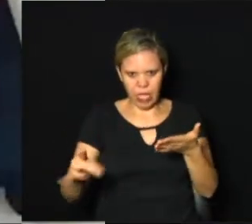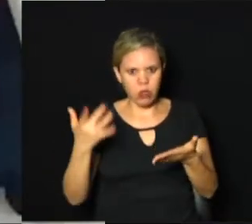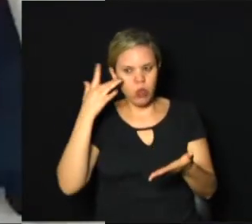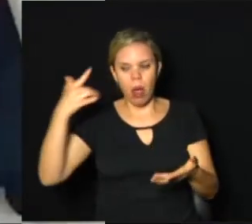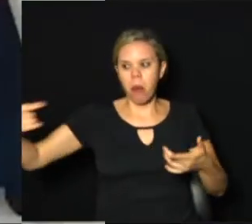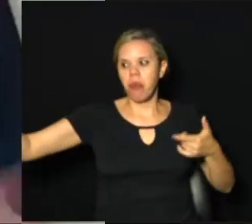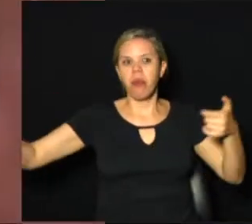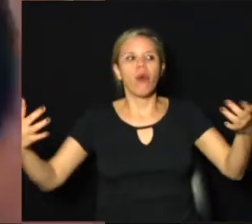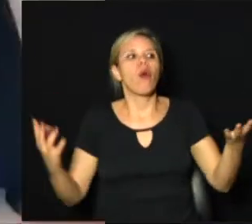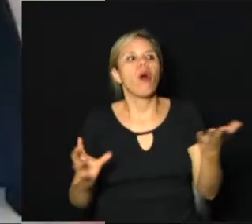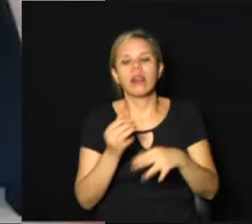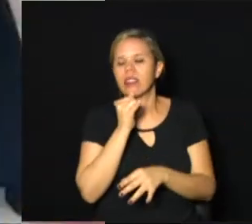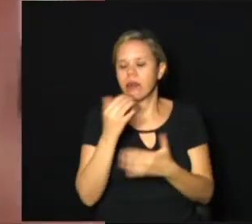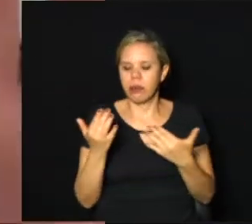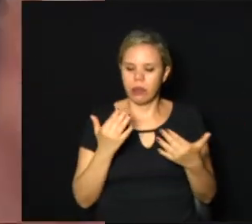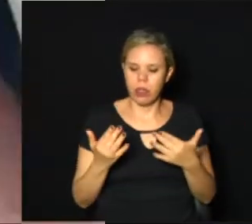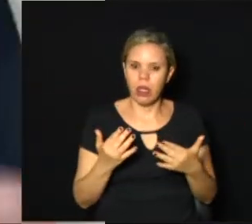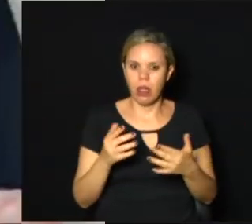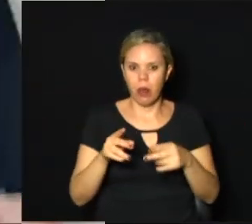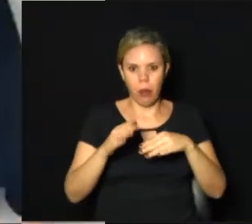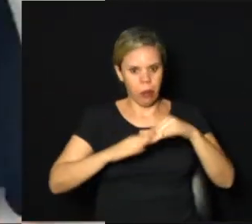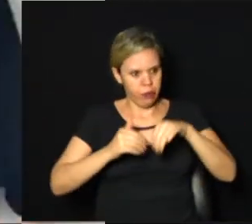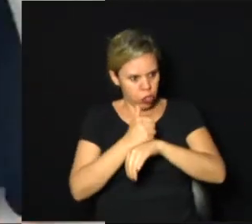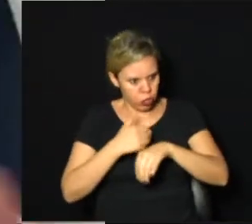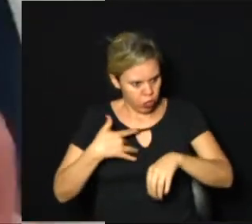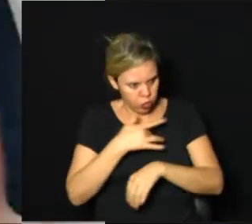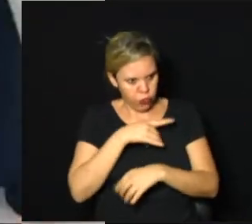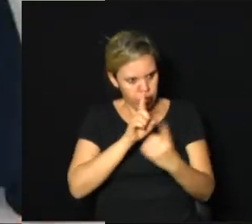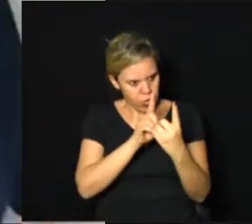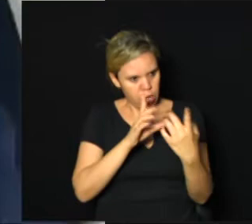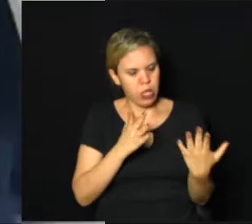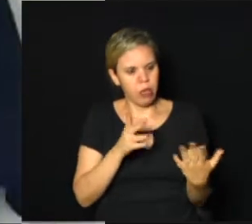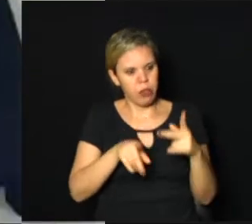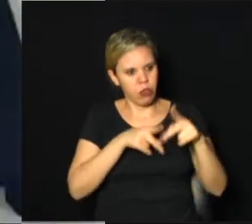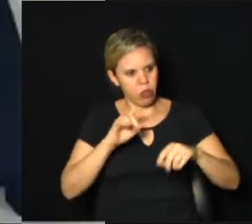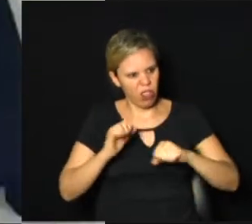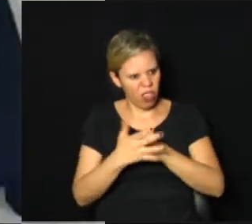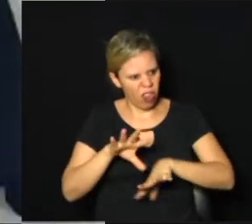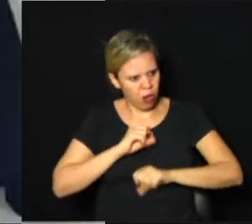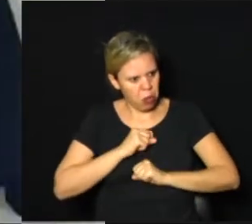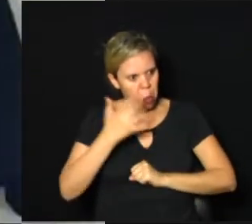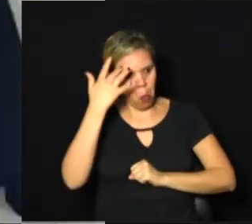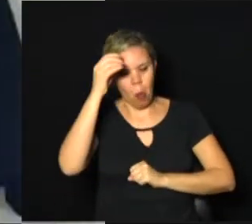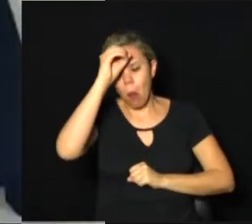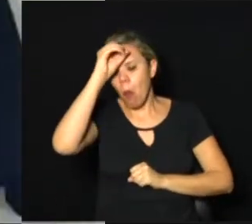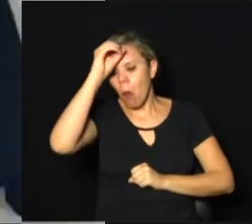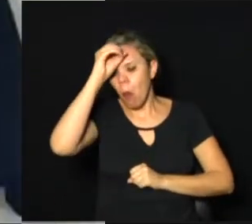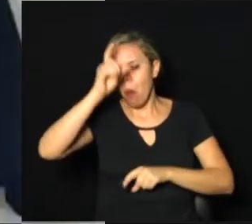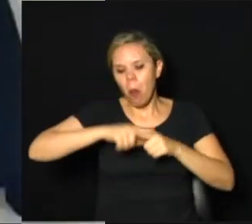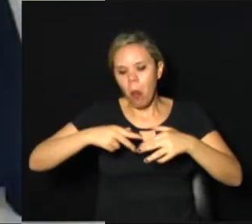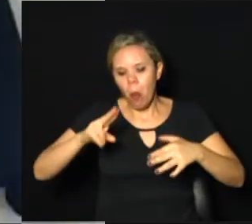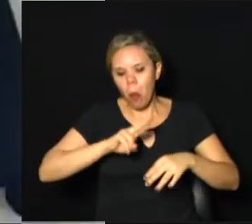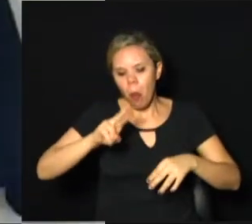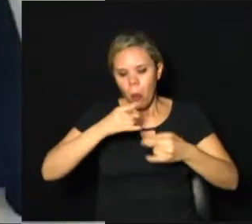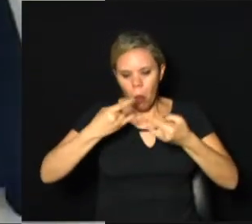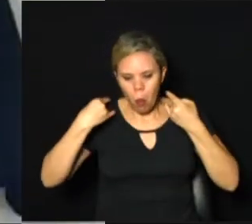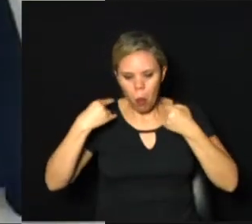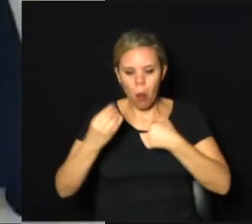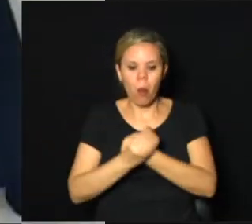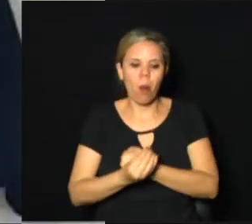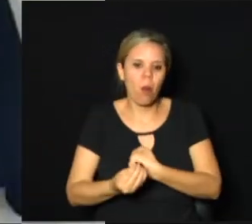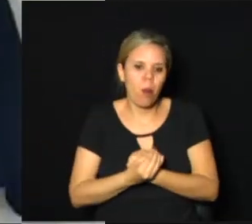tiro, você não sabe. O profissional que foi atender a Covid-19 começou a atender sem saber quais equipamentos deveria usar de